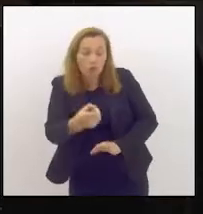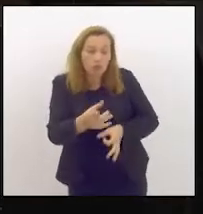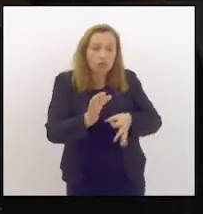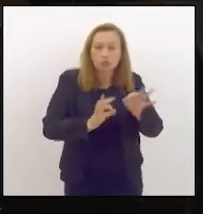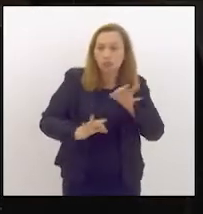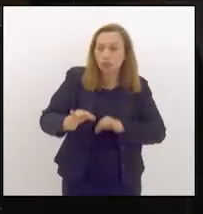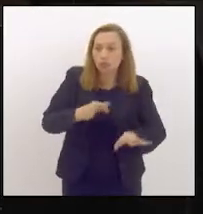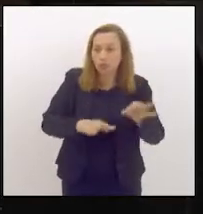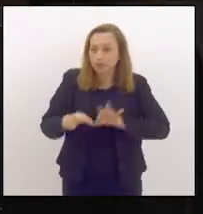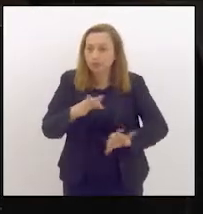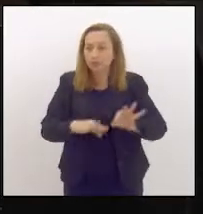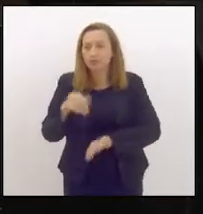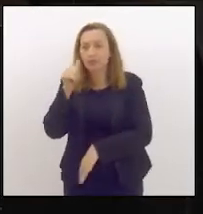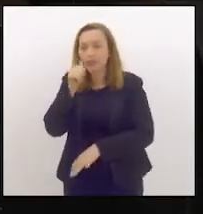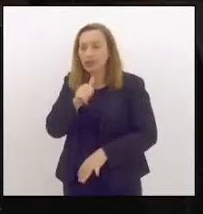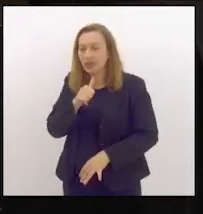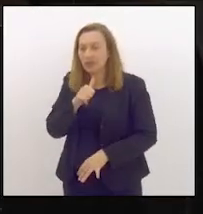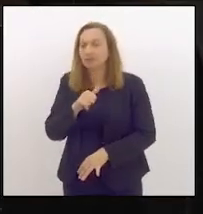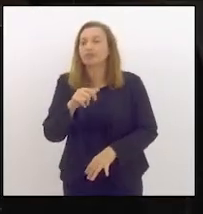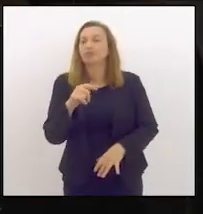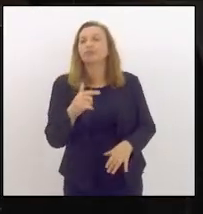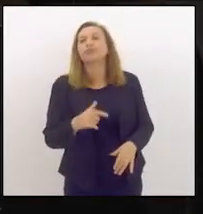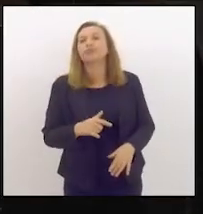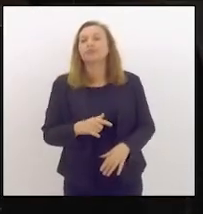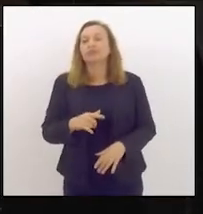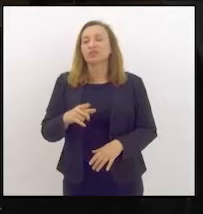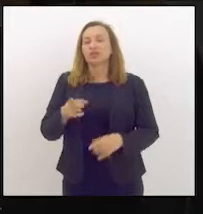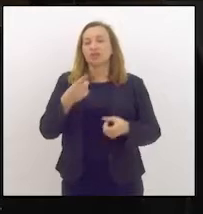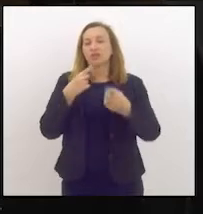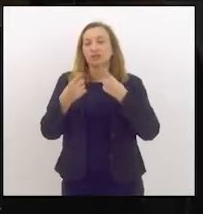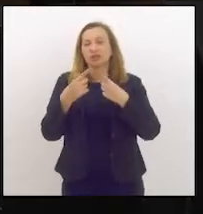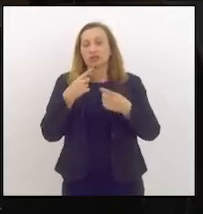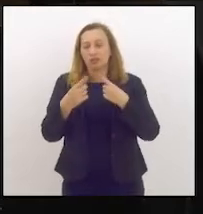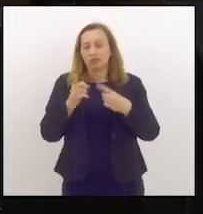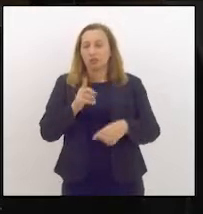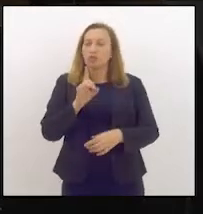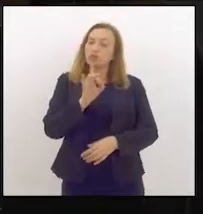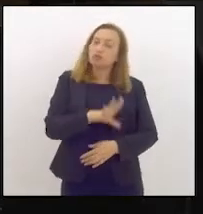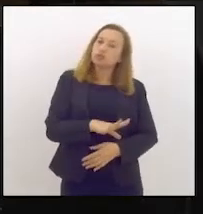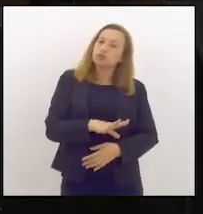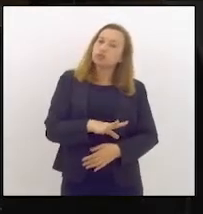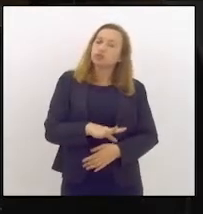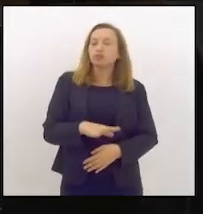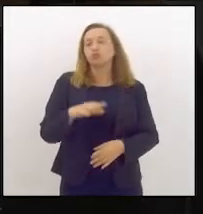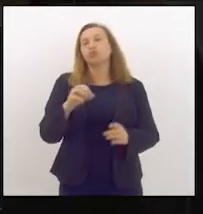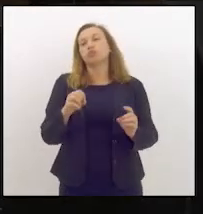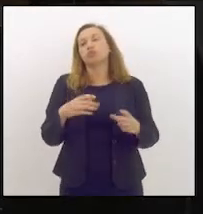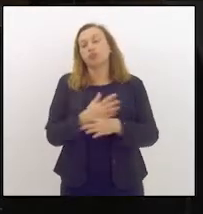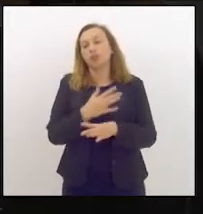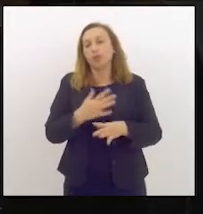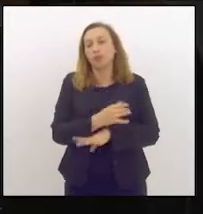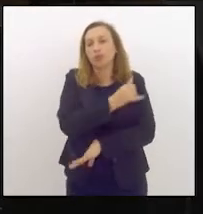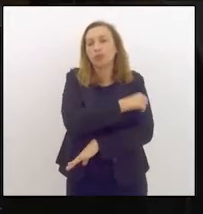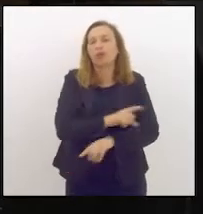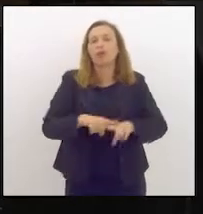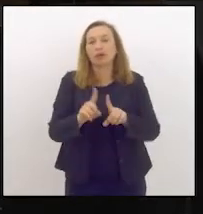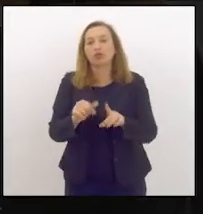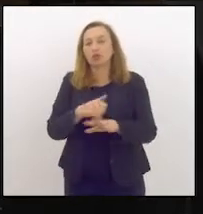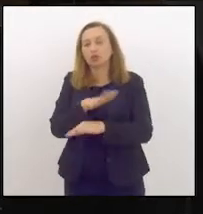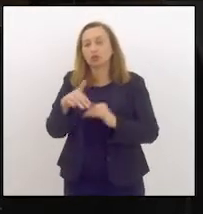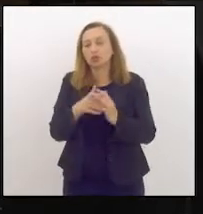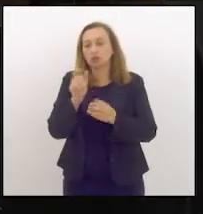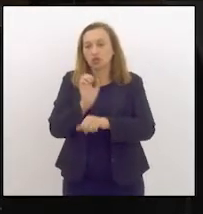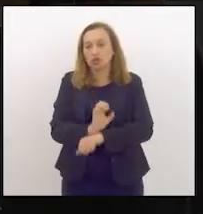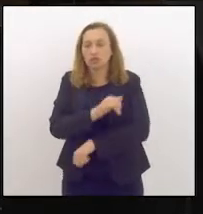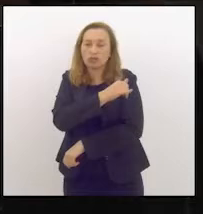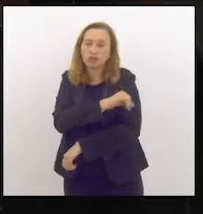organizações de mulheres que têm promovido debate não só no âmbito da cidade do Rio de Janeiro mas sim Todo o